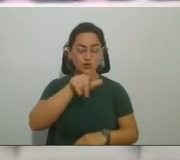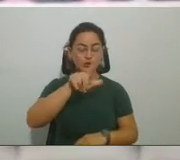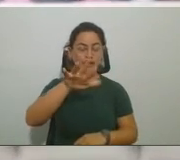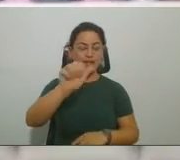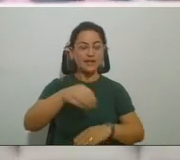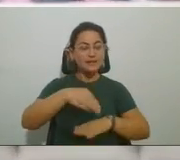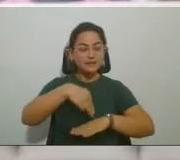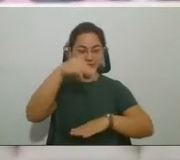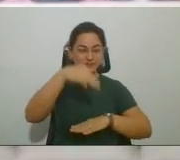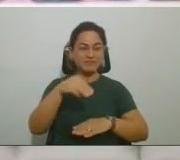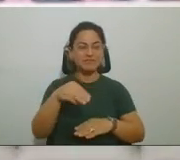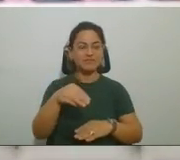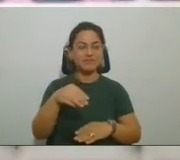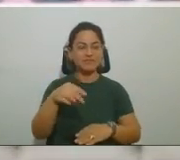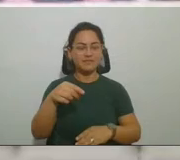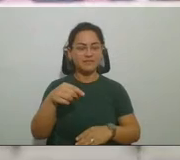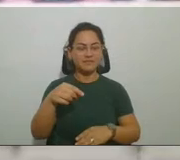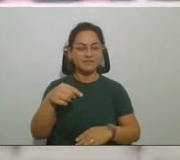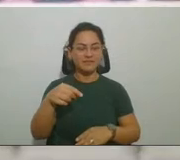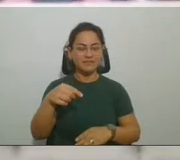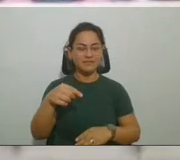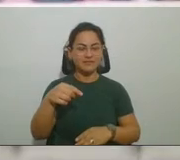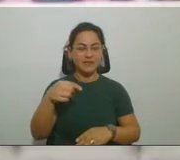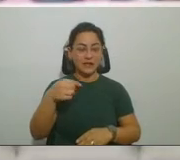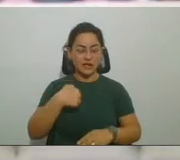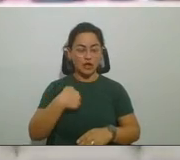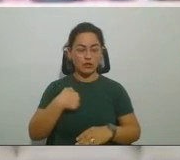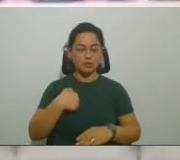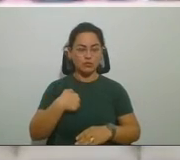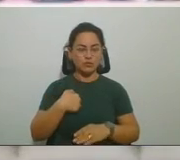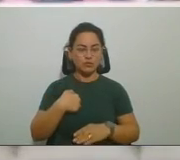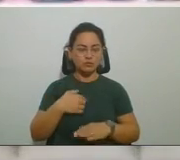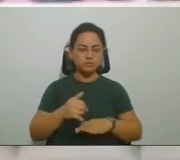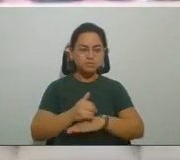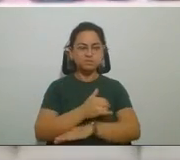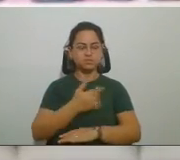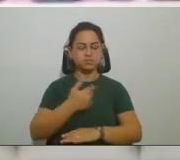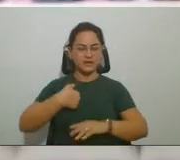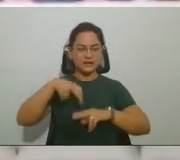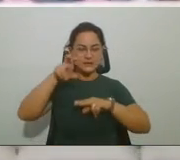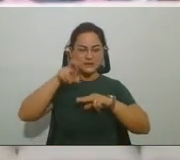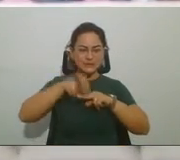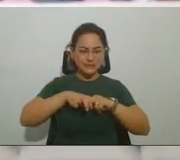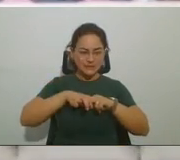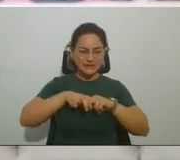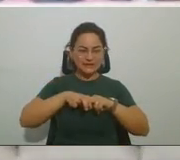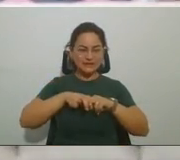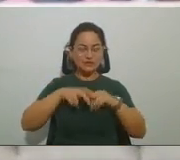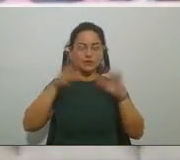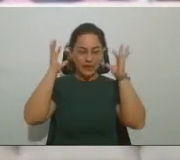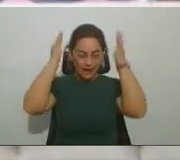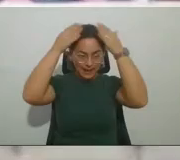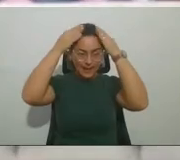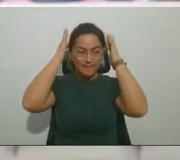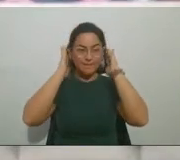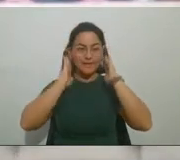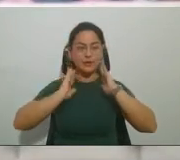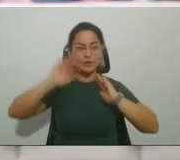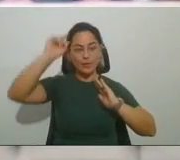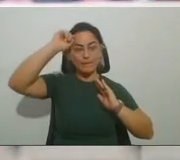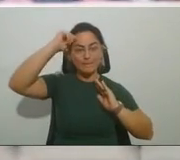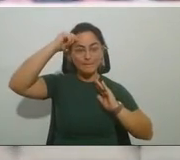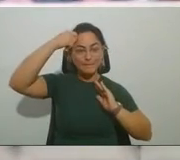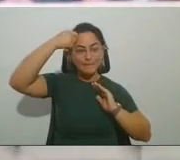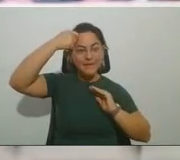mestranda, sou uma mulher cis, estou na minha casa sentada, os meus cabelos são pretos,